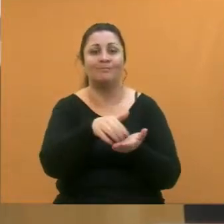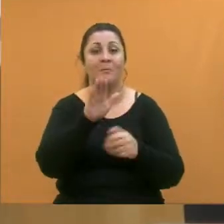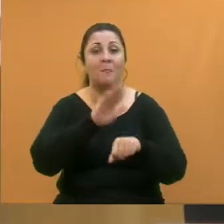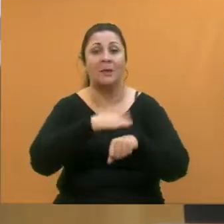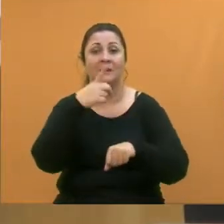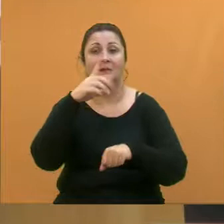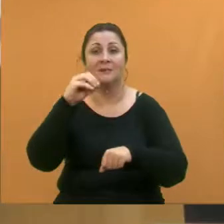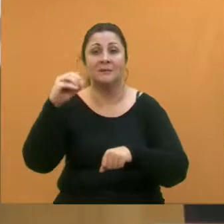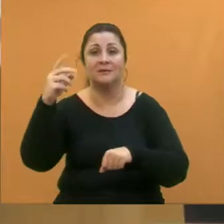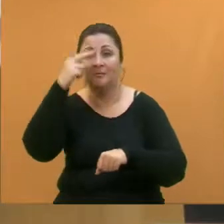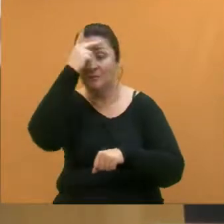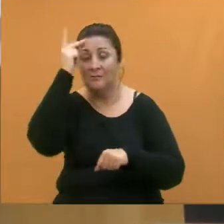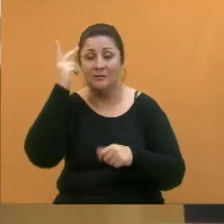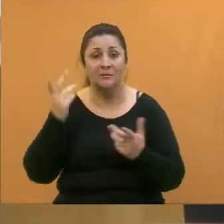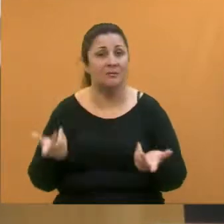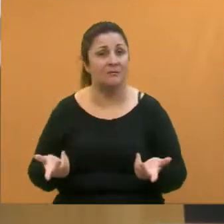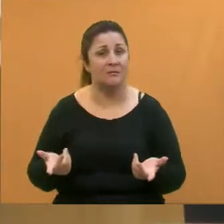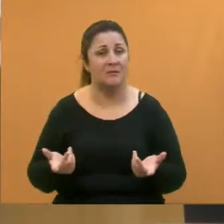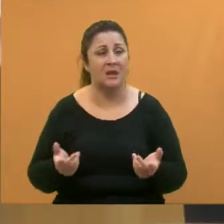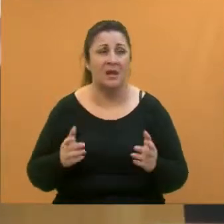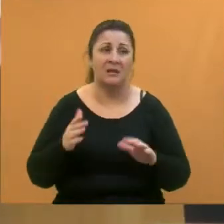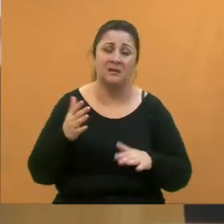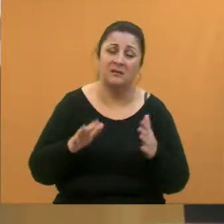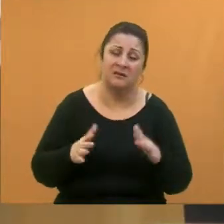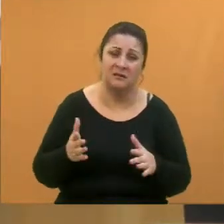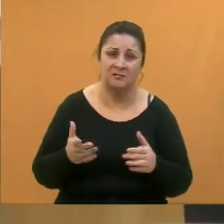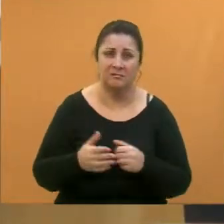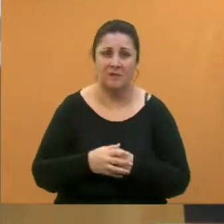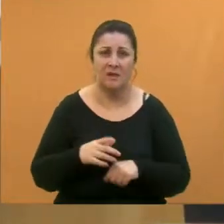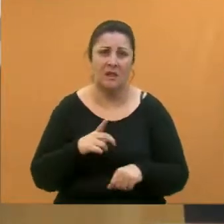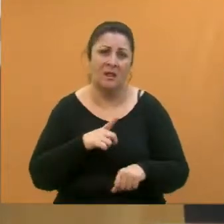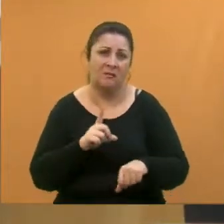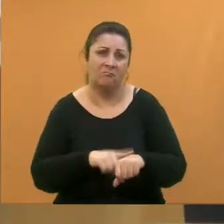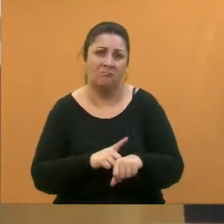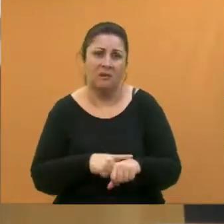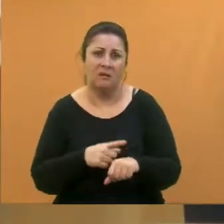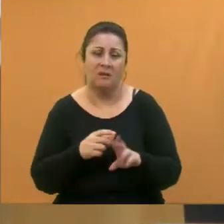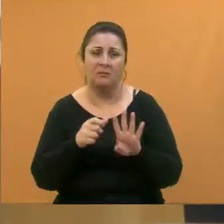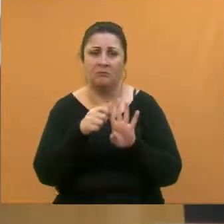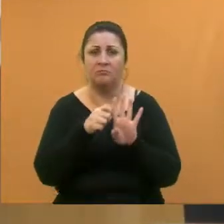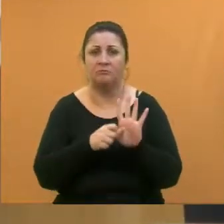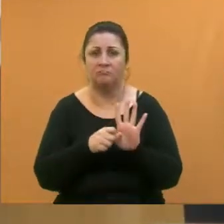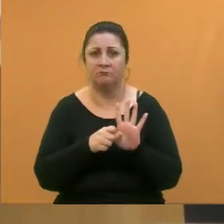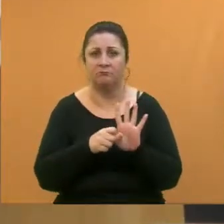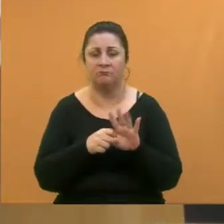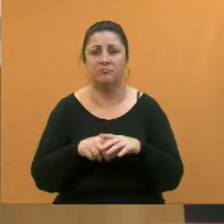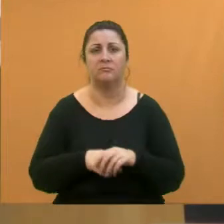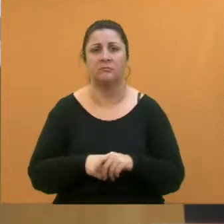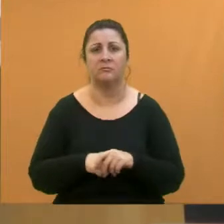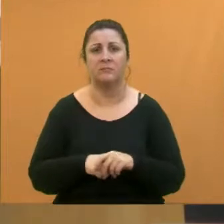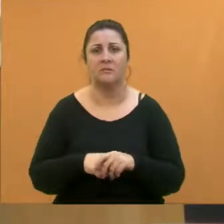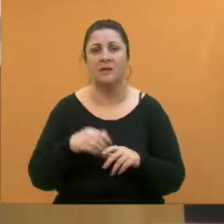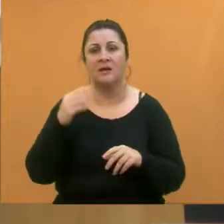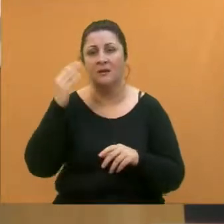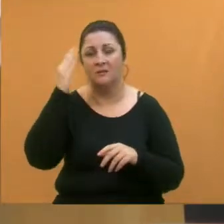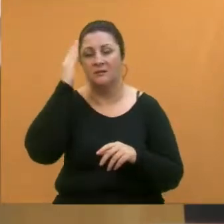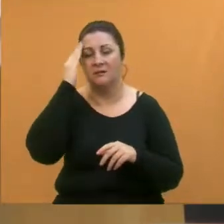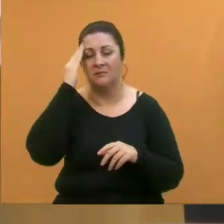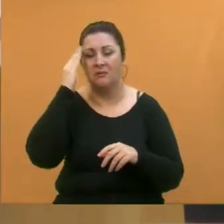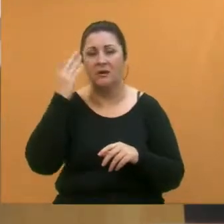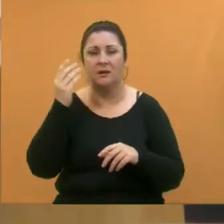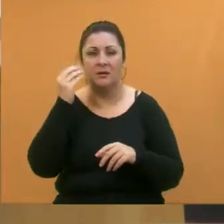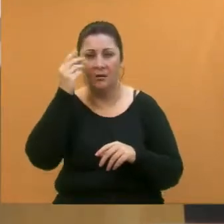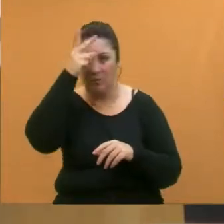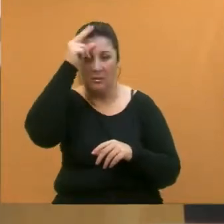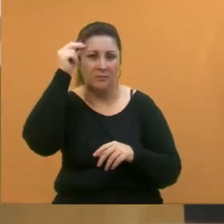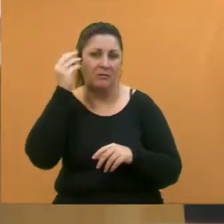governo. Pode até ser que sim, pode ser que não. Tem um prazo aí de 4 meses, eu sei que ele vai recorrer dessa decisão, mas